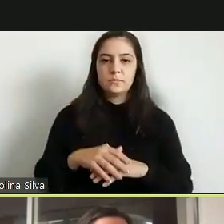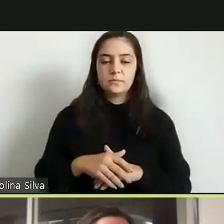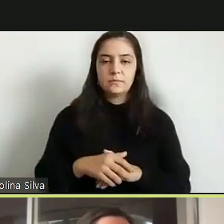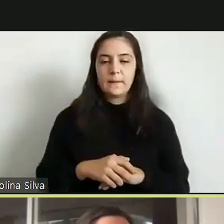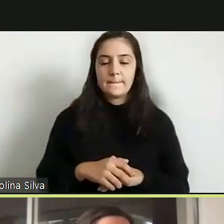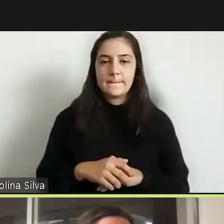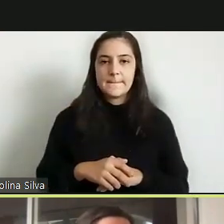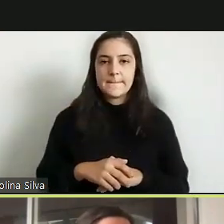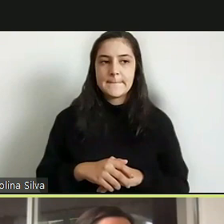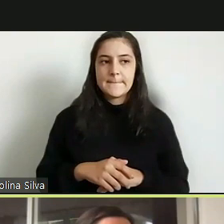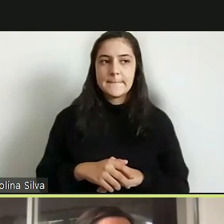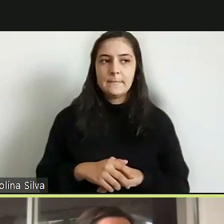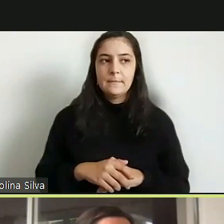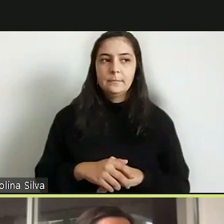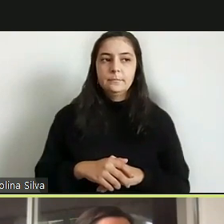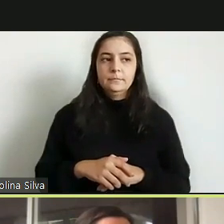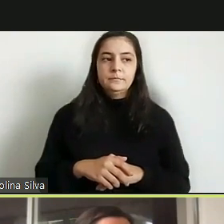construída.